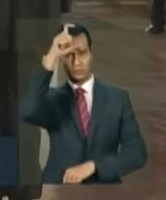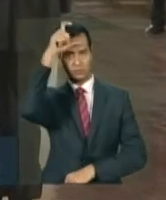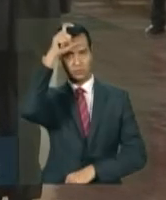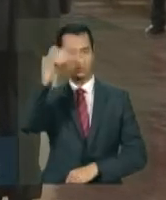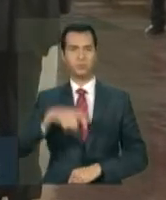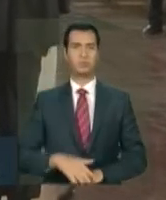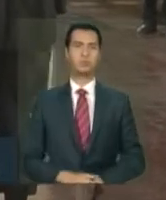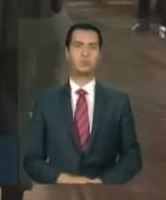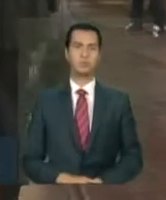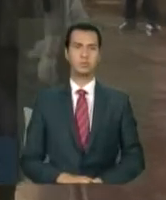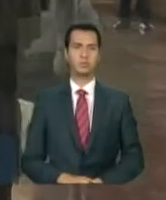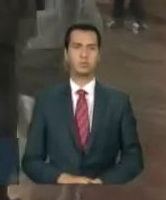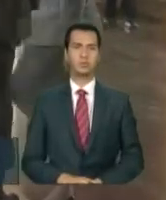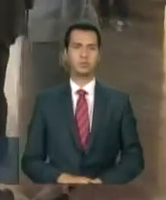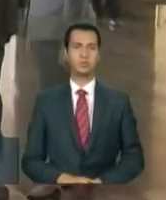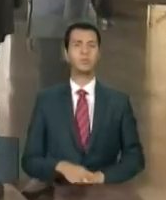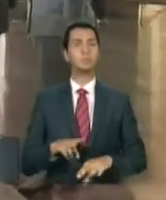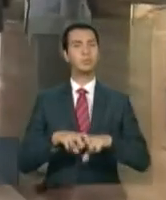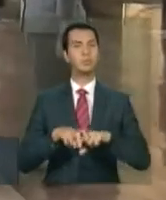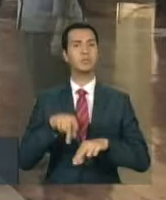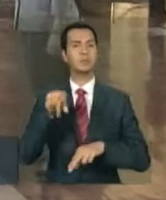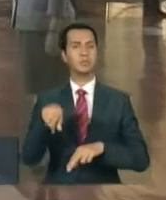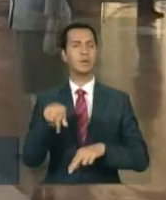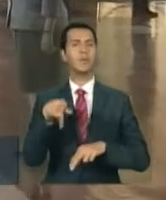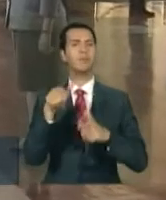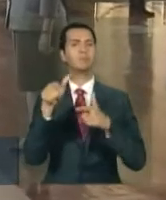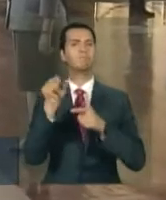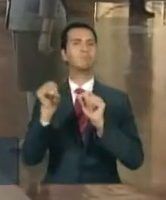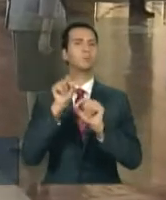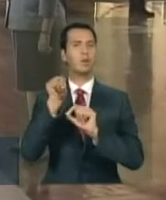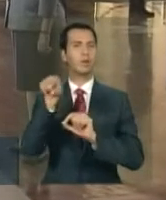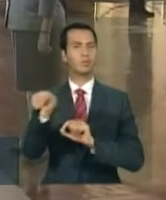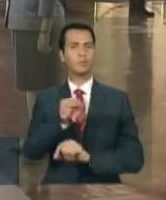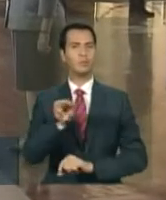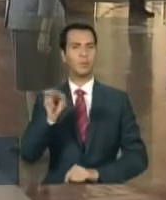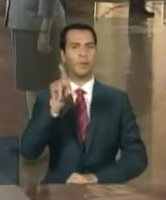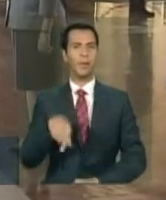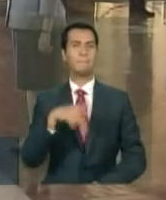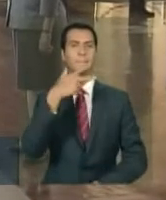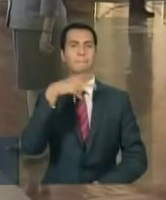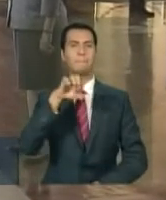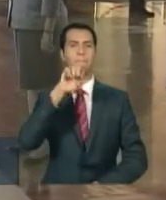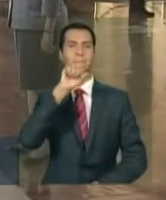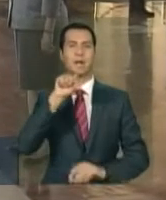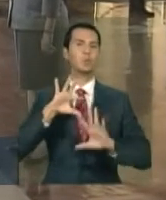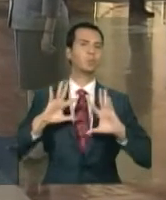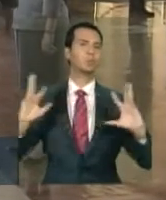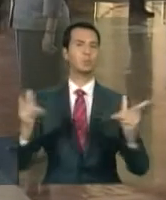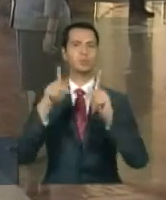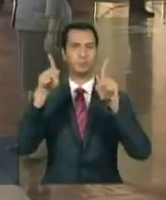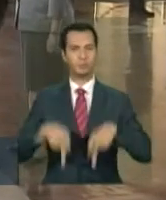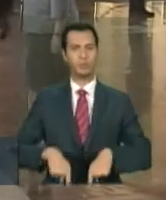título honorífico de Pai dos Turcos ou Atatürk.